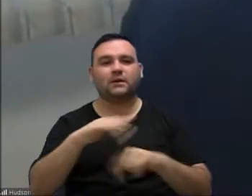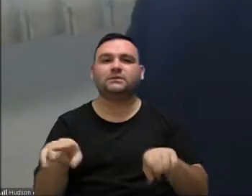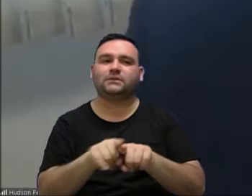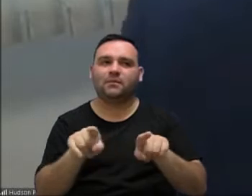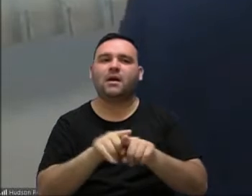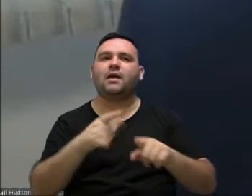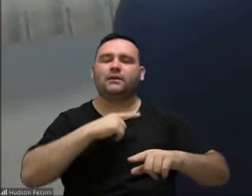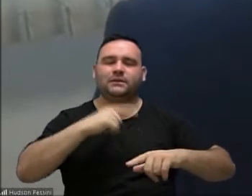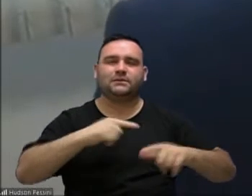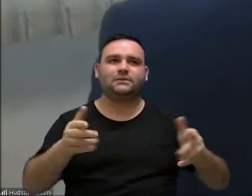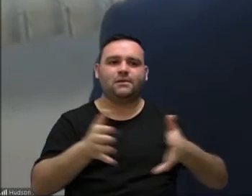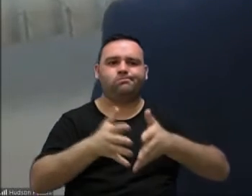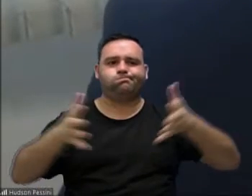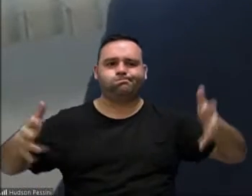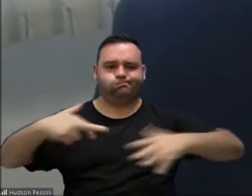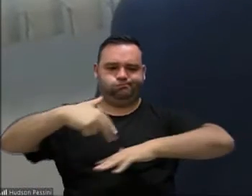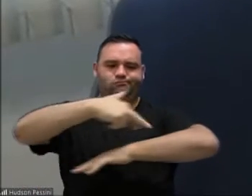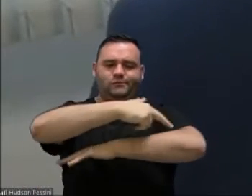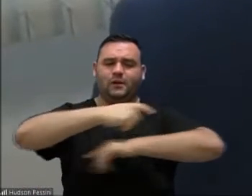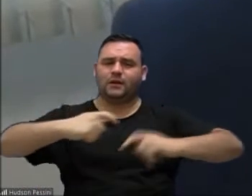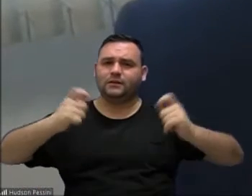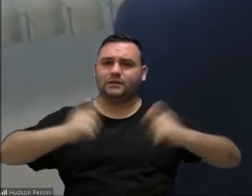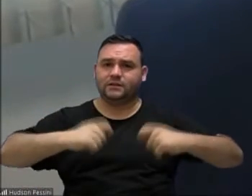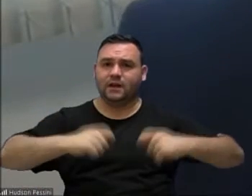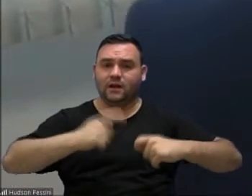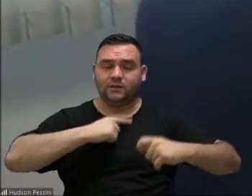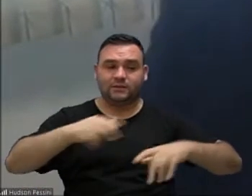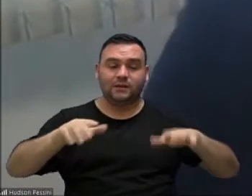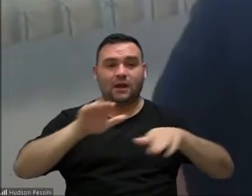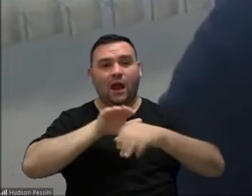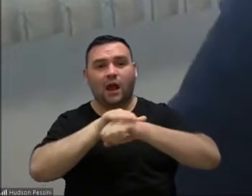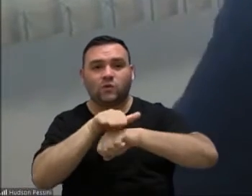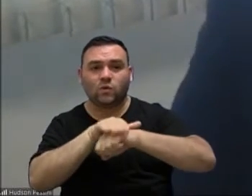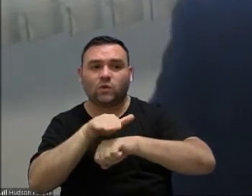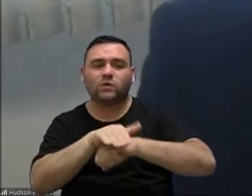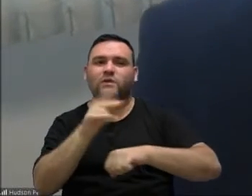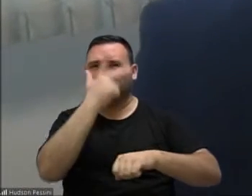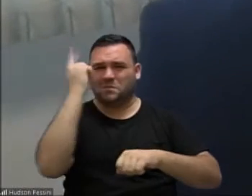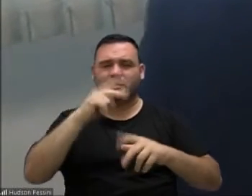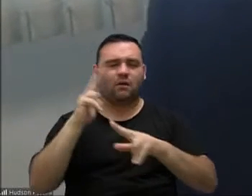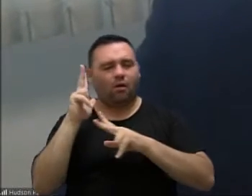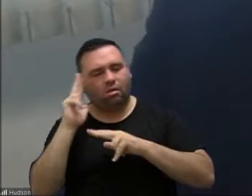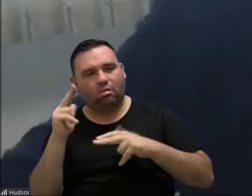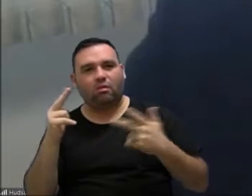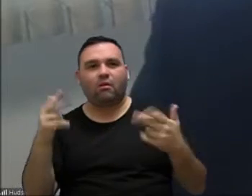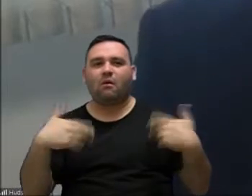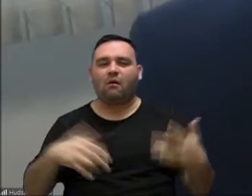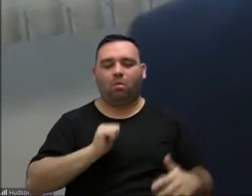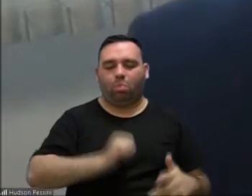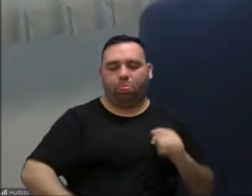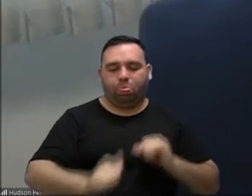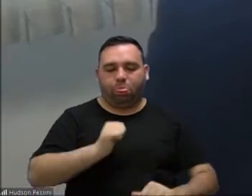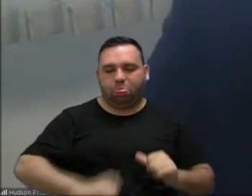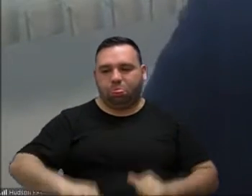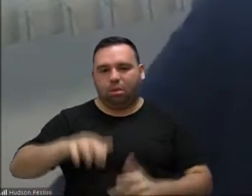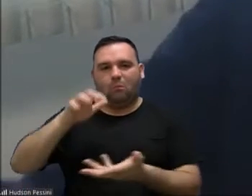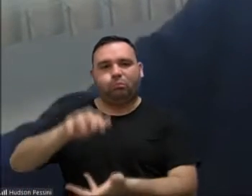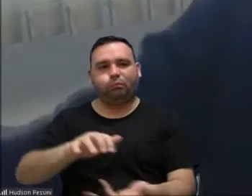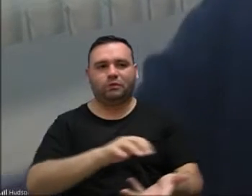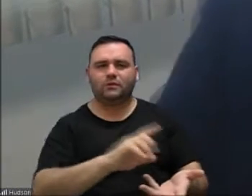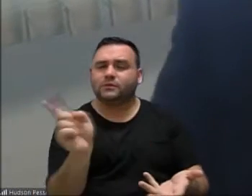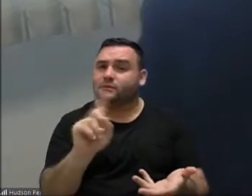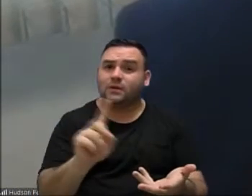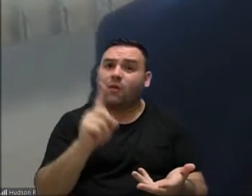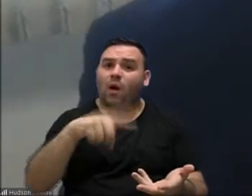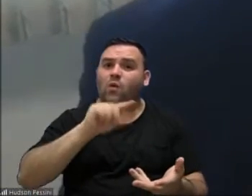calçadas largas na cidade que podem sim à noite não ser ocupada por pessoas que ficam defecando na porta sim ser